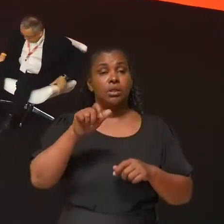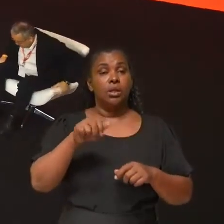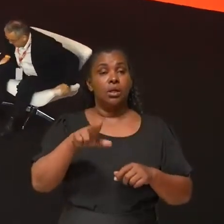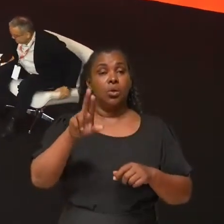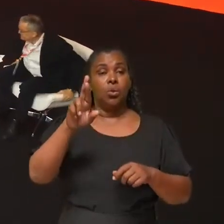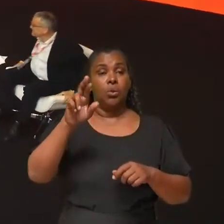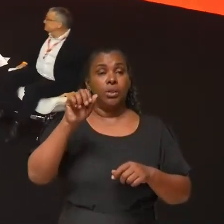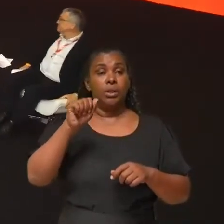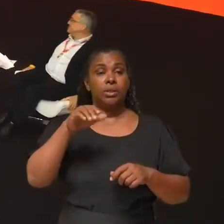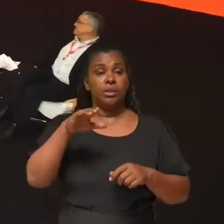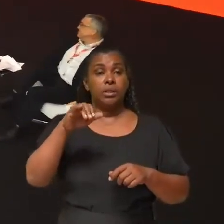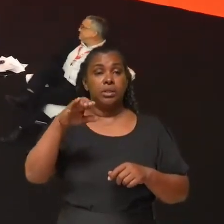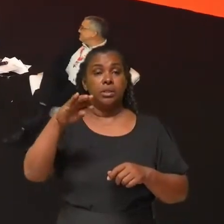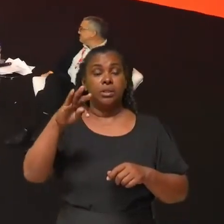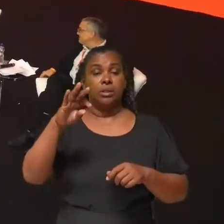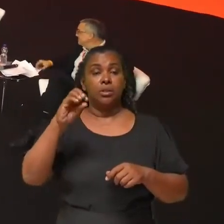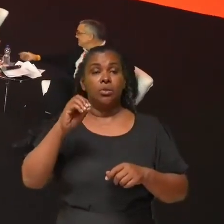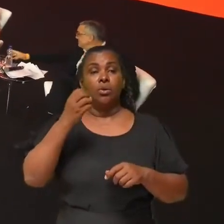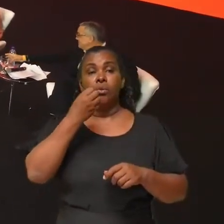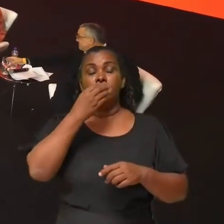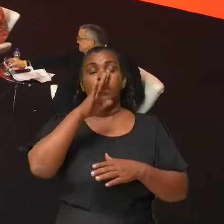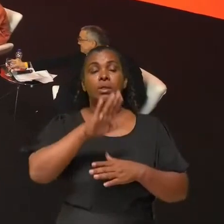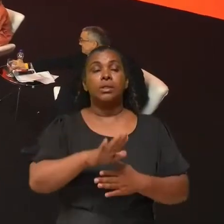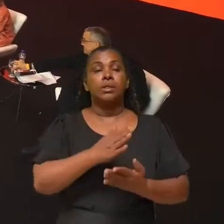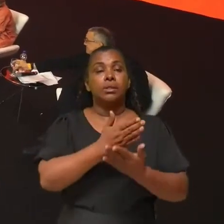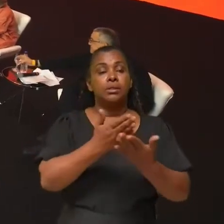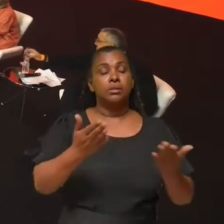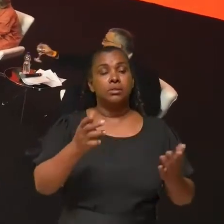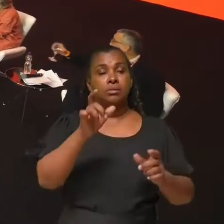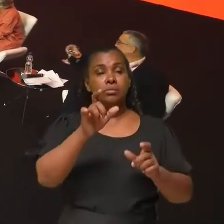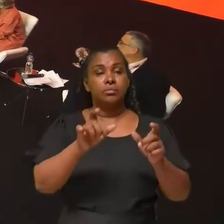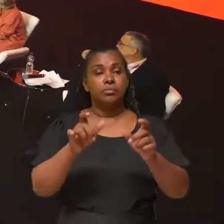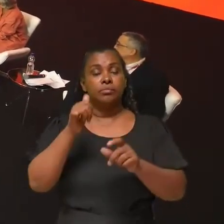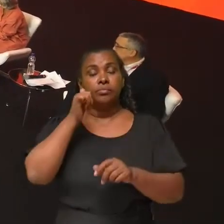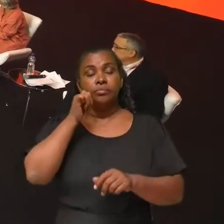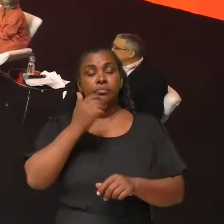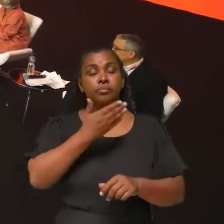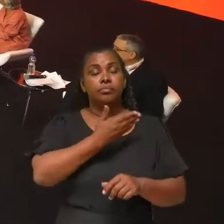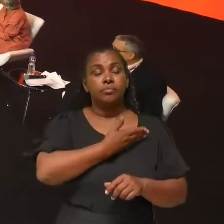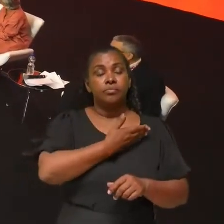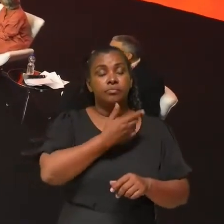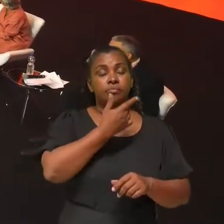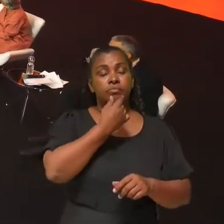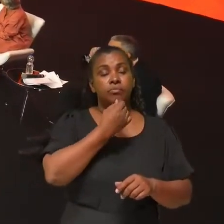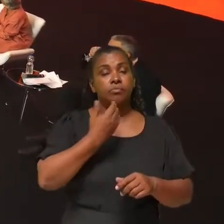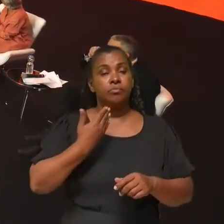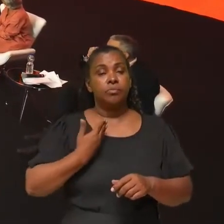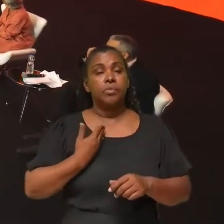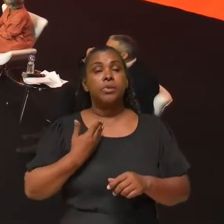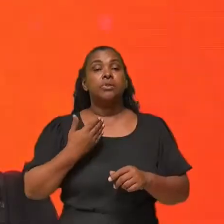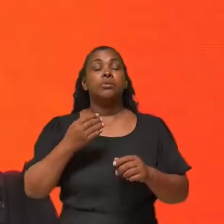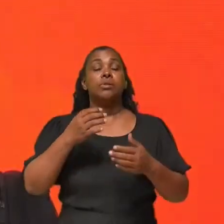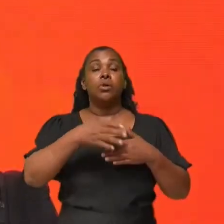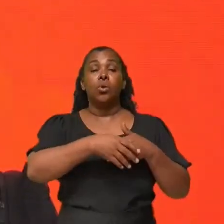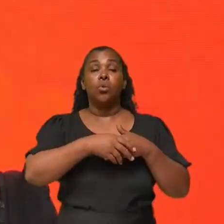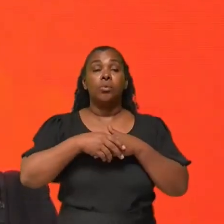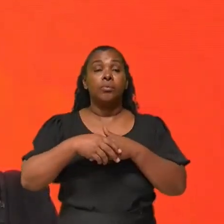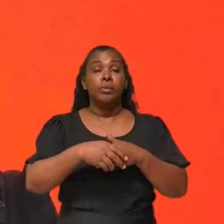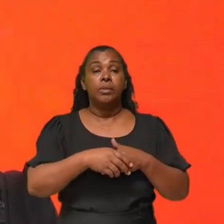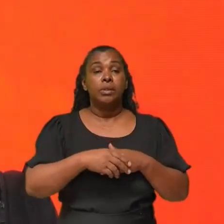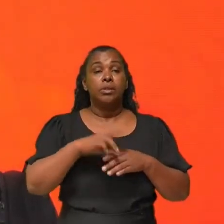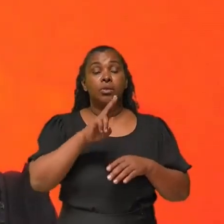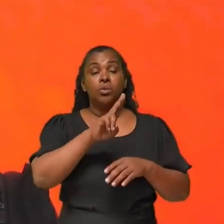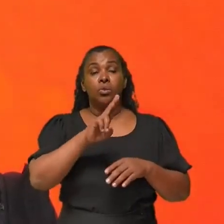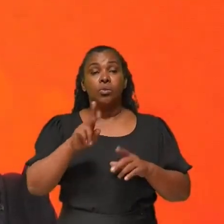Boa tarde, companheiras e companheiros. Quero aqui cumprimentar a nossa militância em nome do nosso presidente Okamoto, da Fundação, a nossa